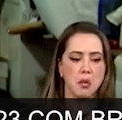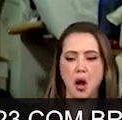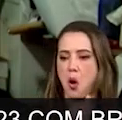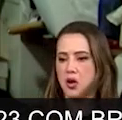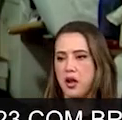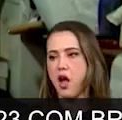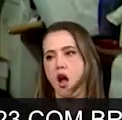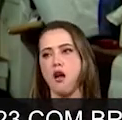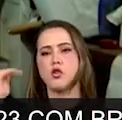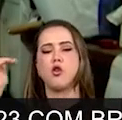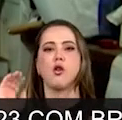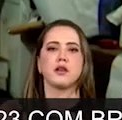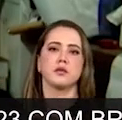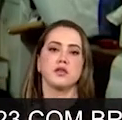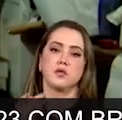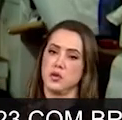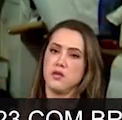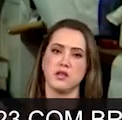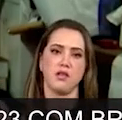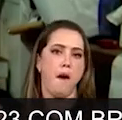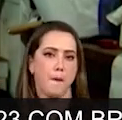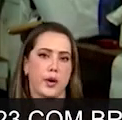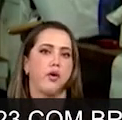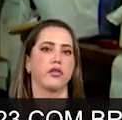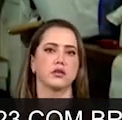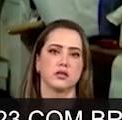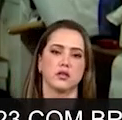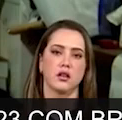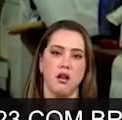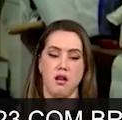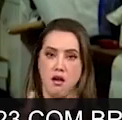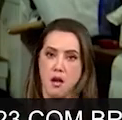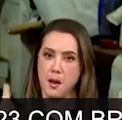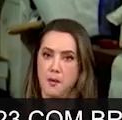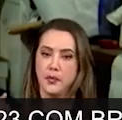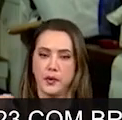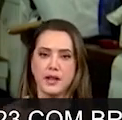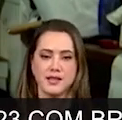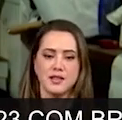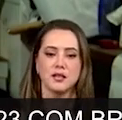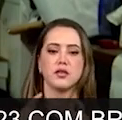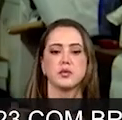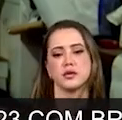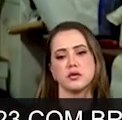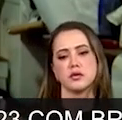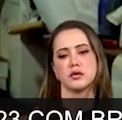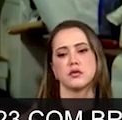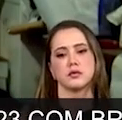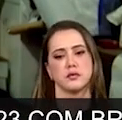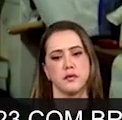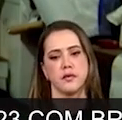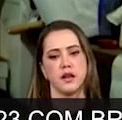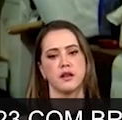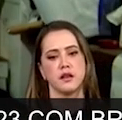está colocando a sua cara a tapa. Então, esse desenvolvimento do trabalho e